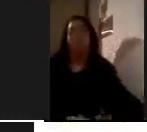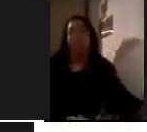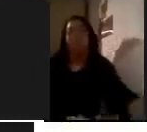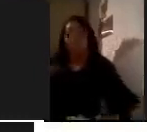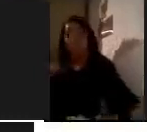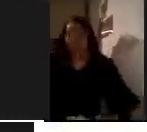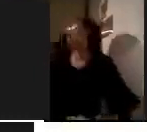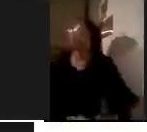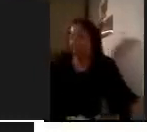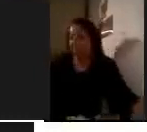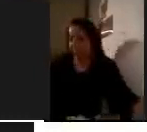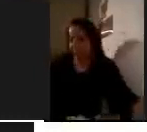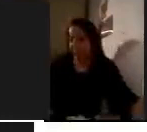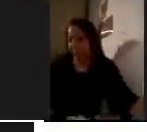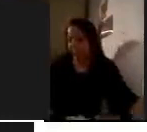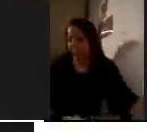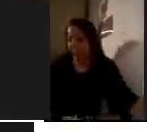então, para viver?